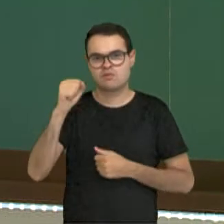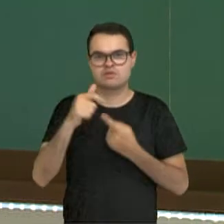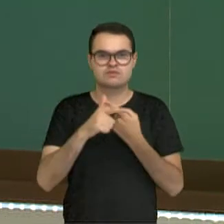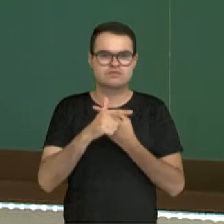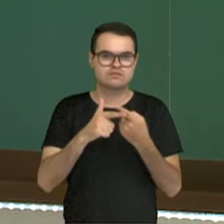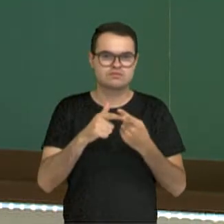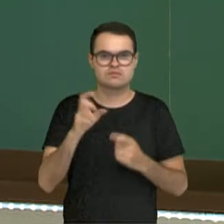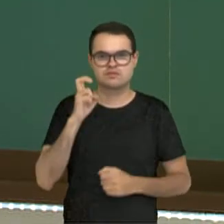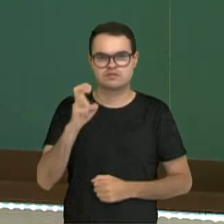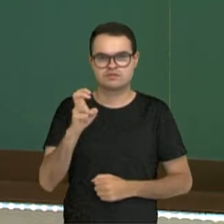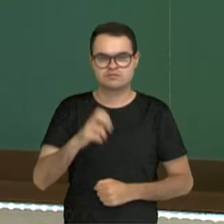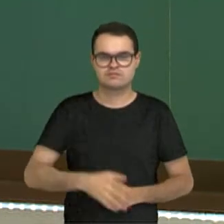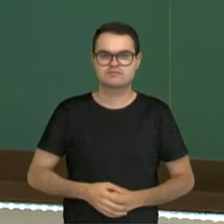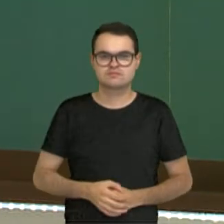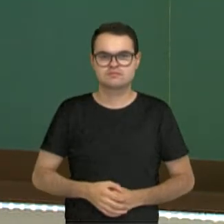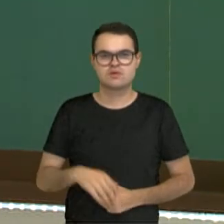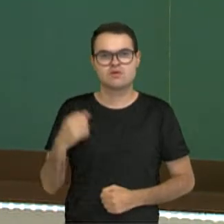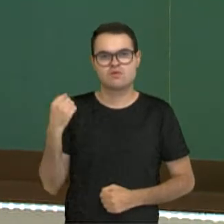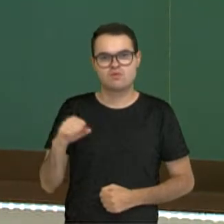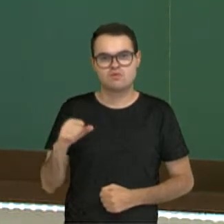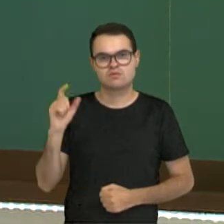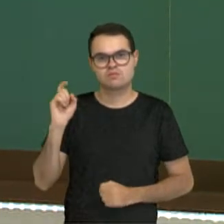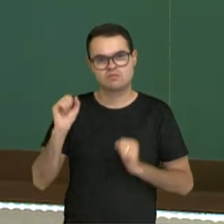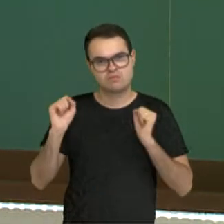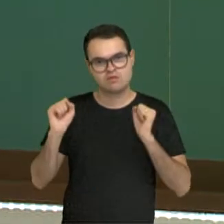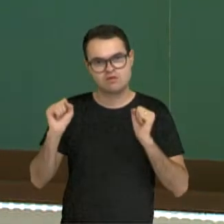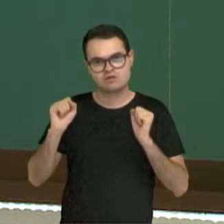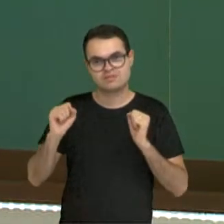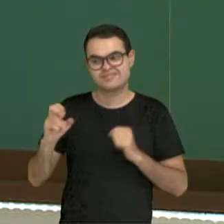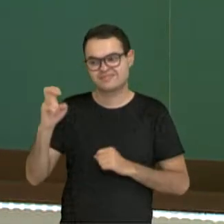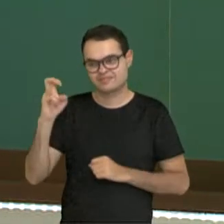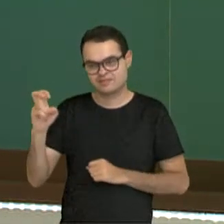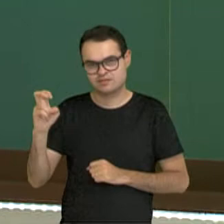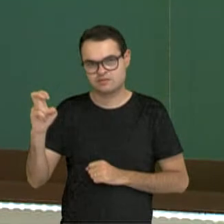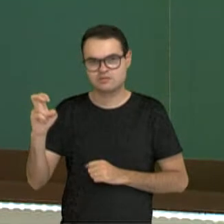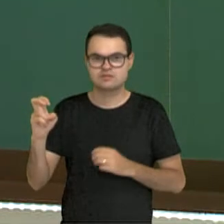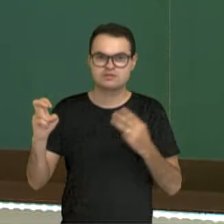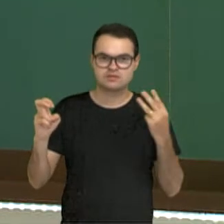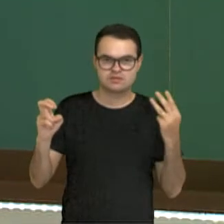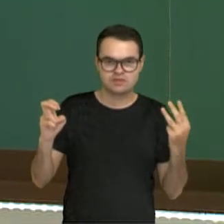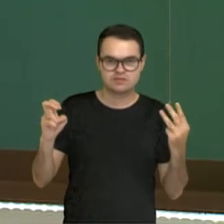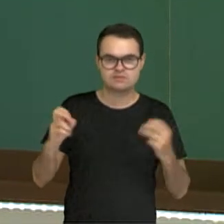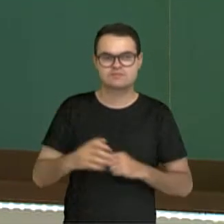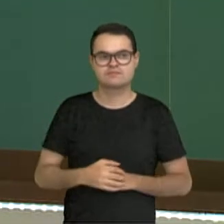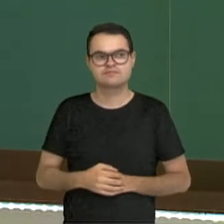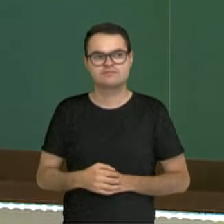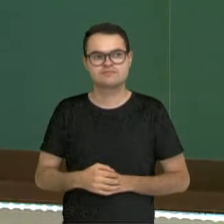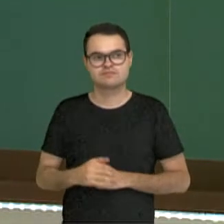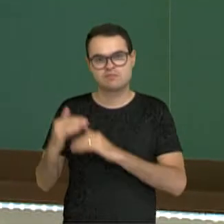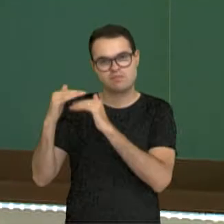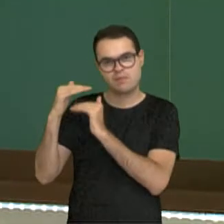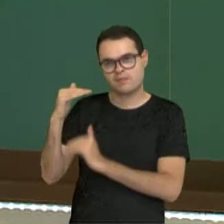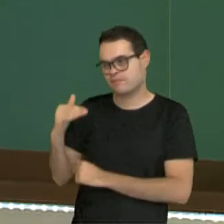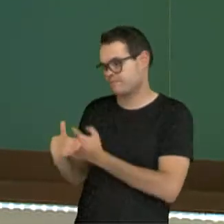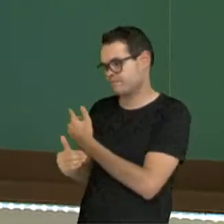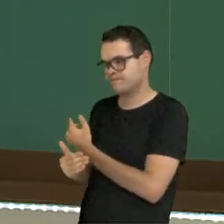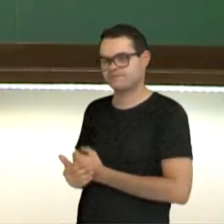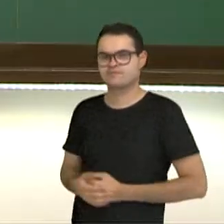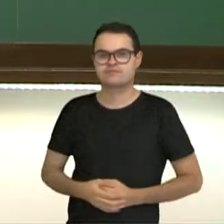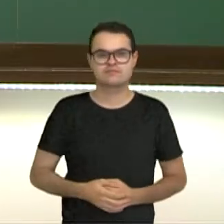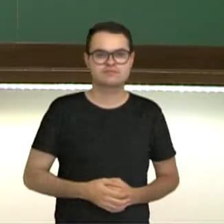5. Vai ficar o quê? O 8 eu posso dividir 5 e 3. Dividido por 5 vai dar